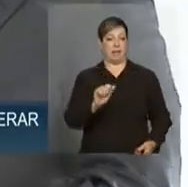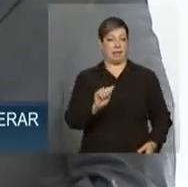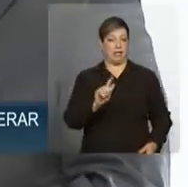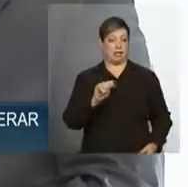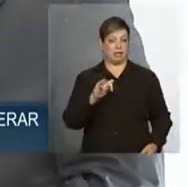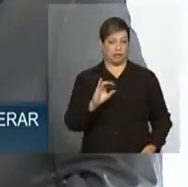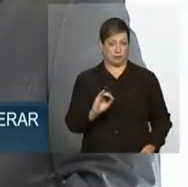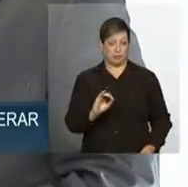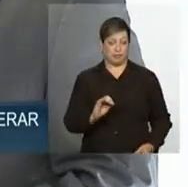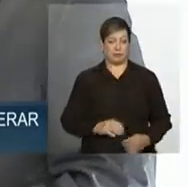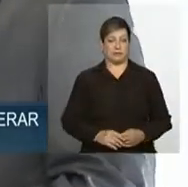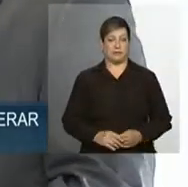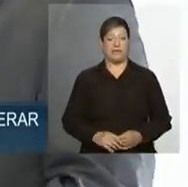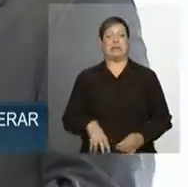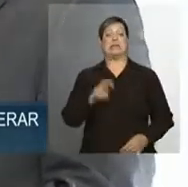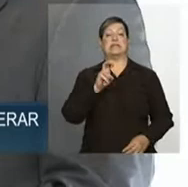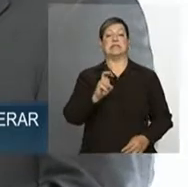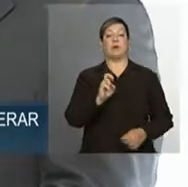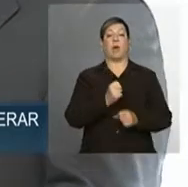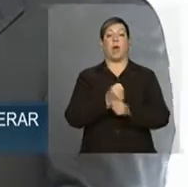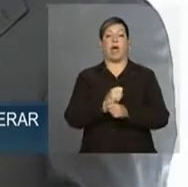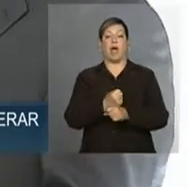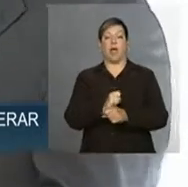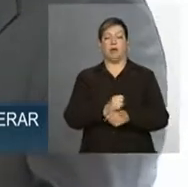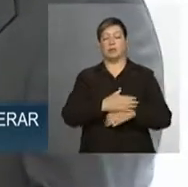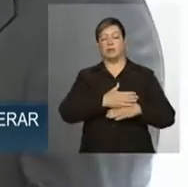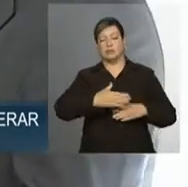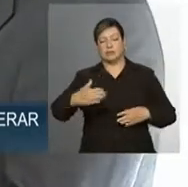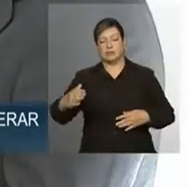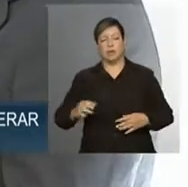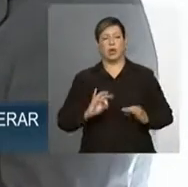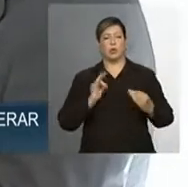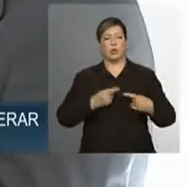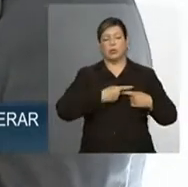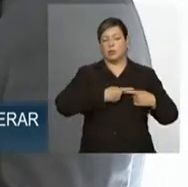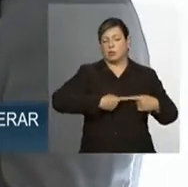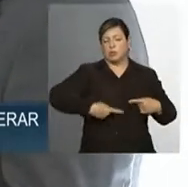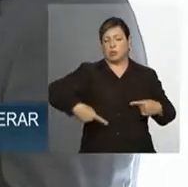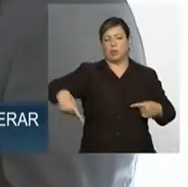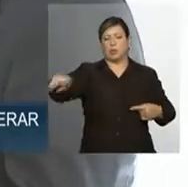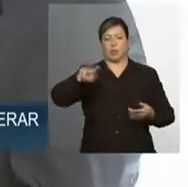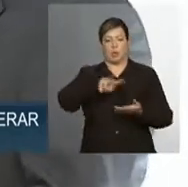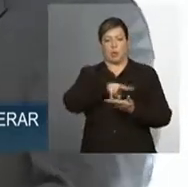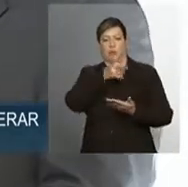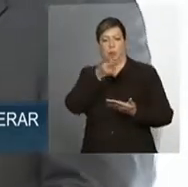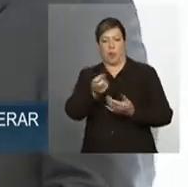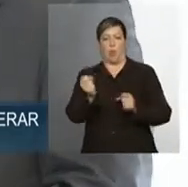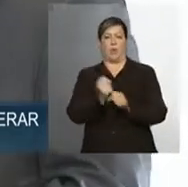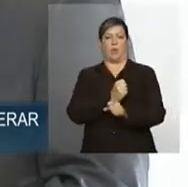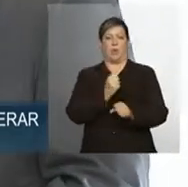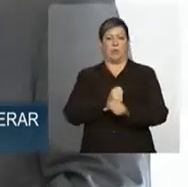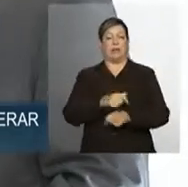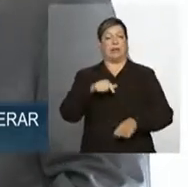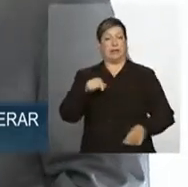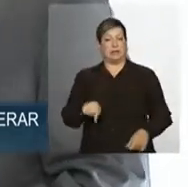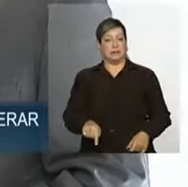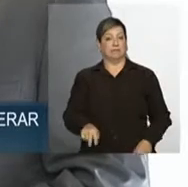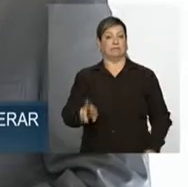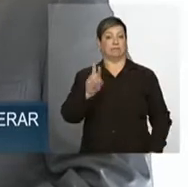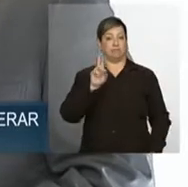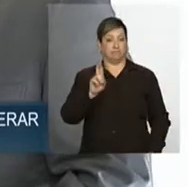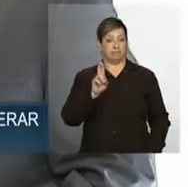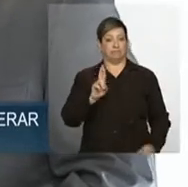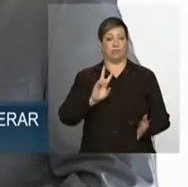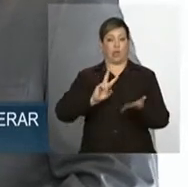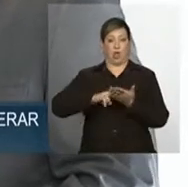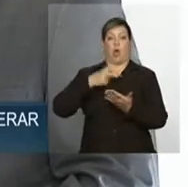E que em 5 anos... esteja todo o trecho duplicado. Essa é uma dupla responsabilidade